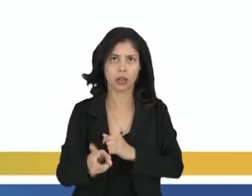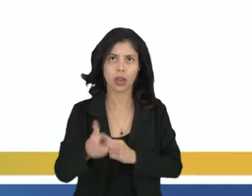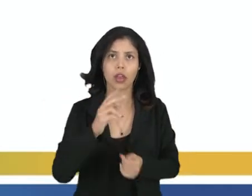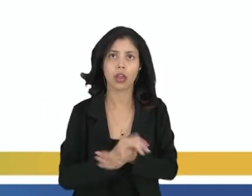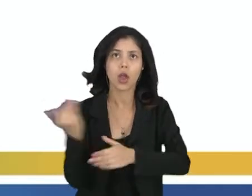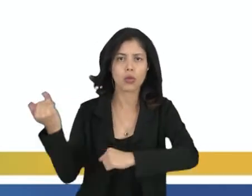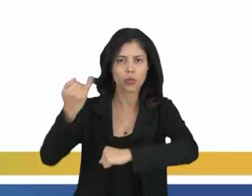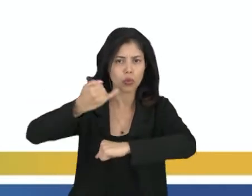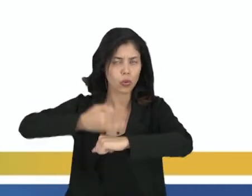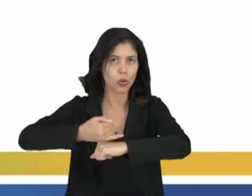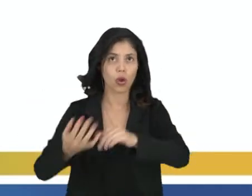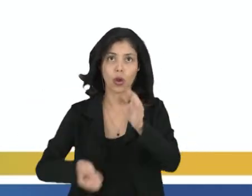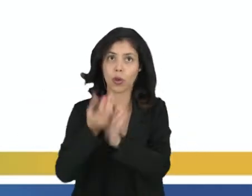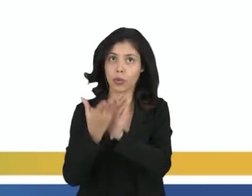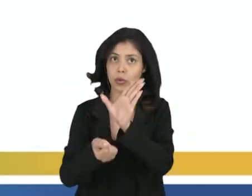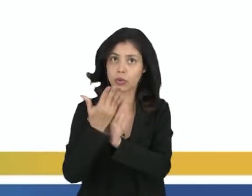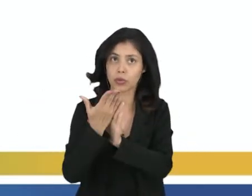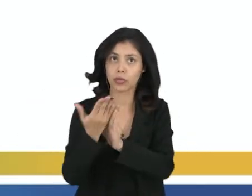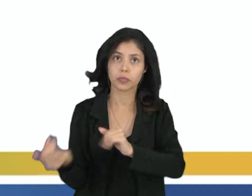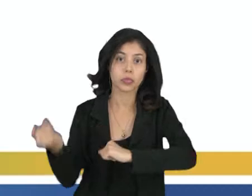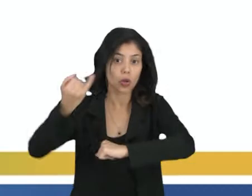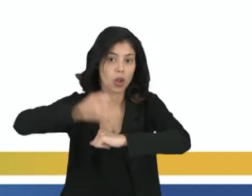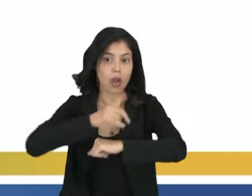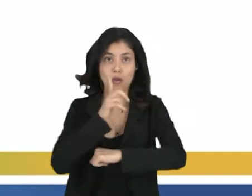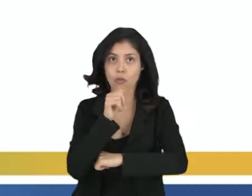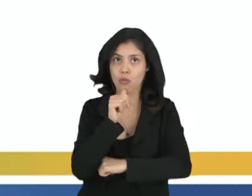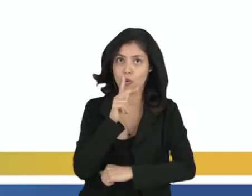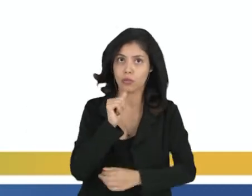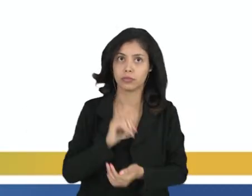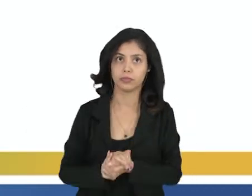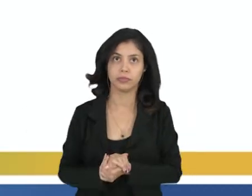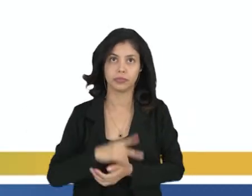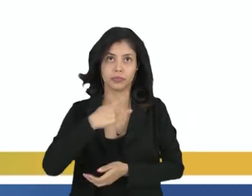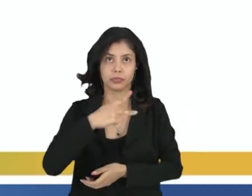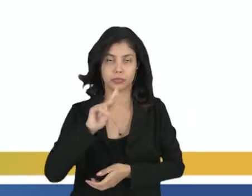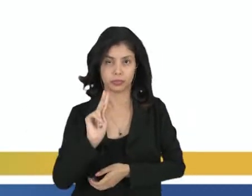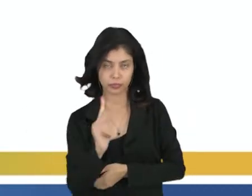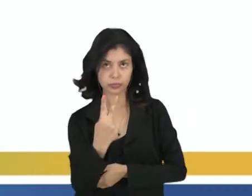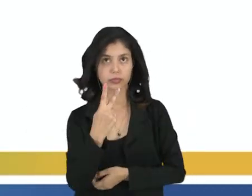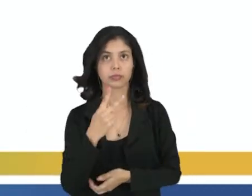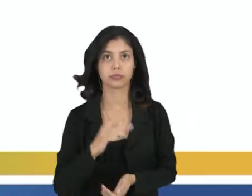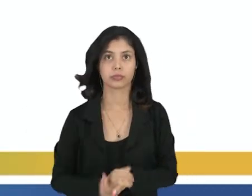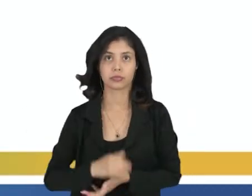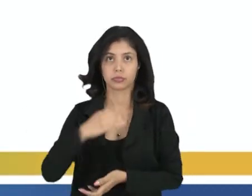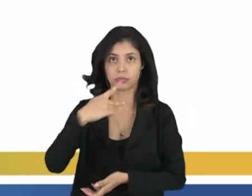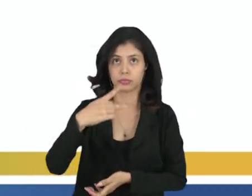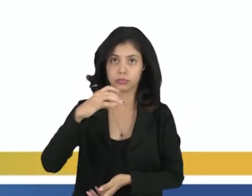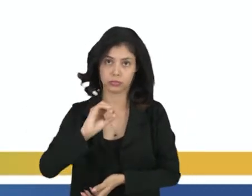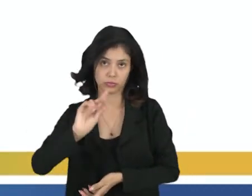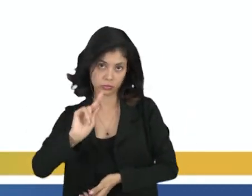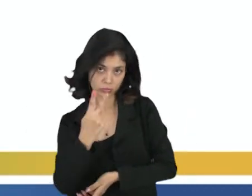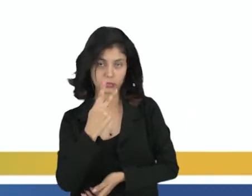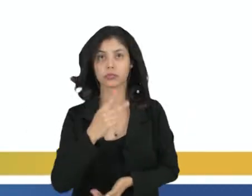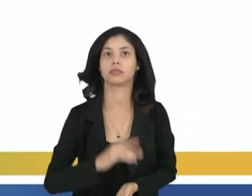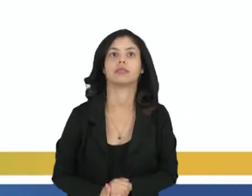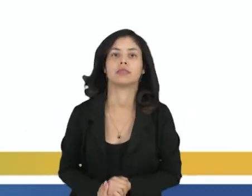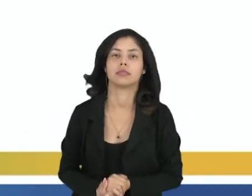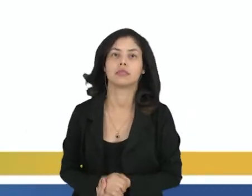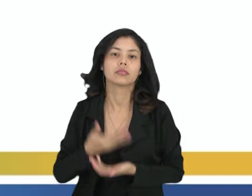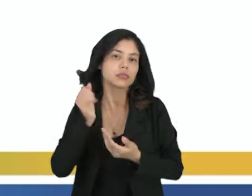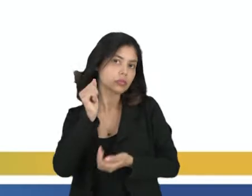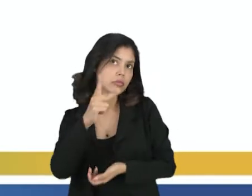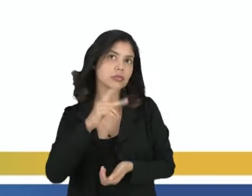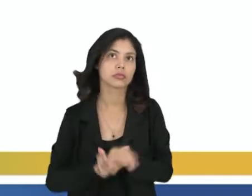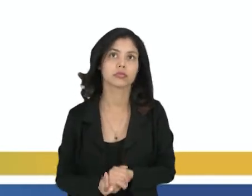equilíbrio iônico, produto iônico da água e vamos também determinar a constante pH e pOH,